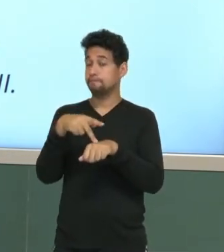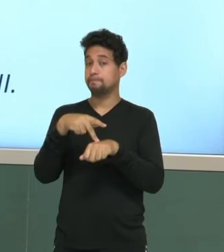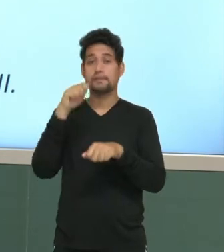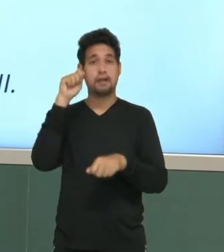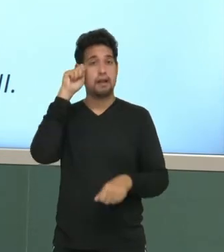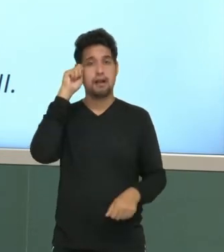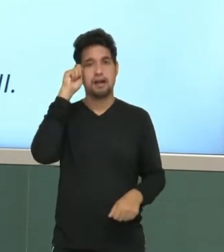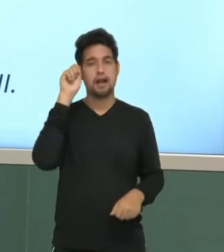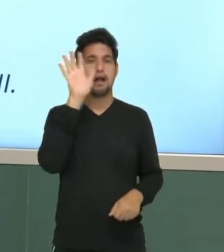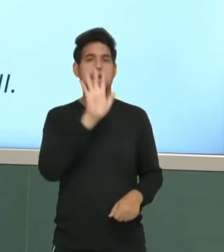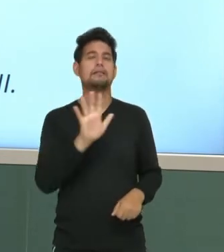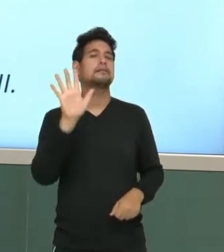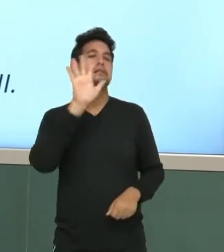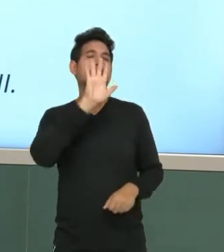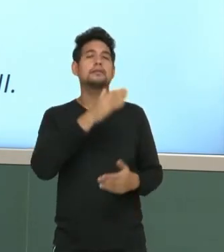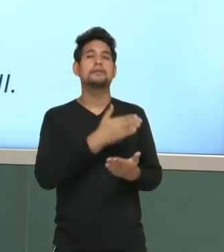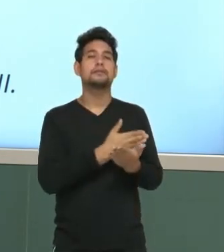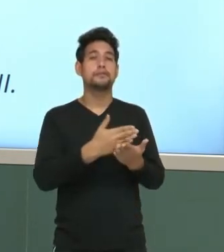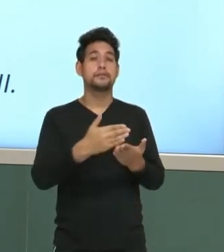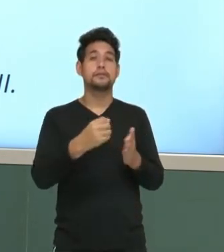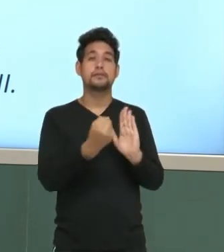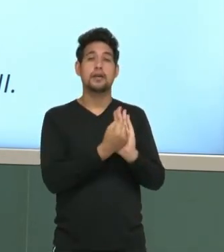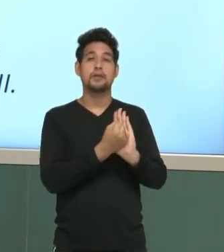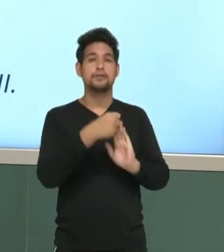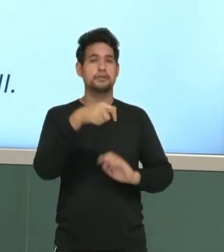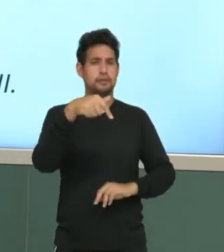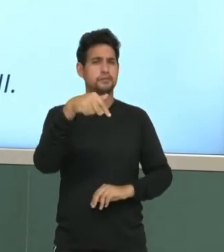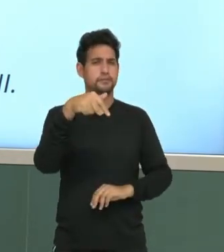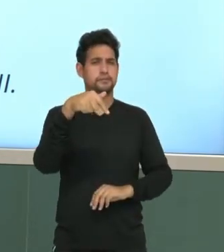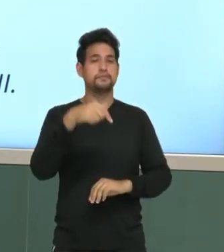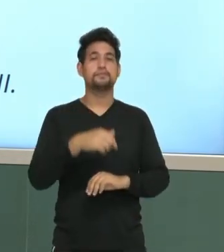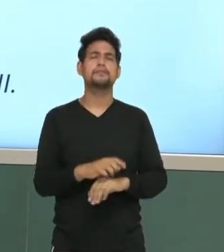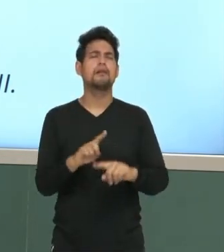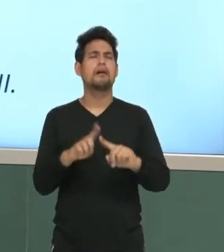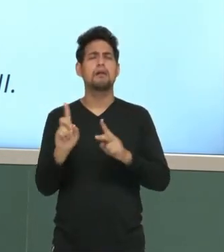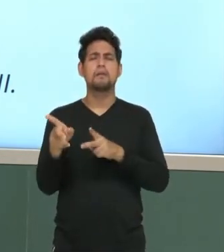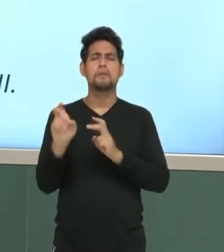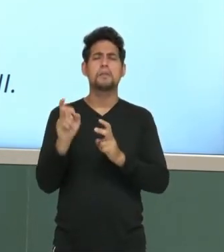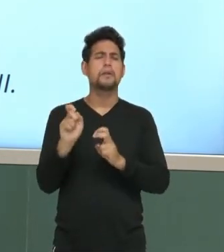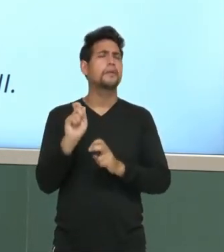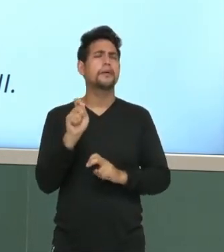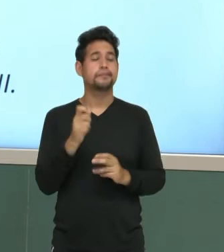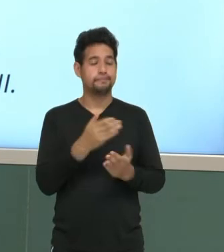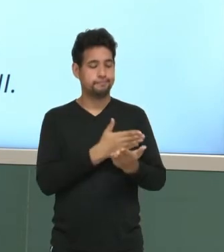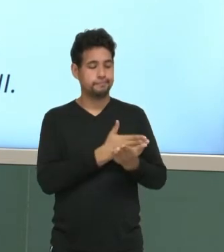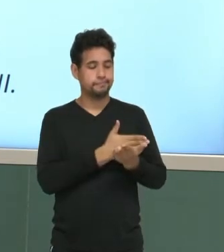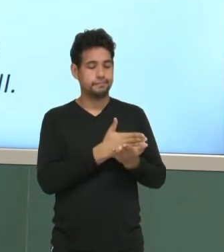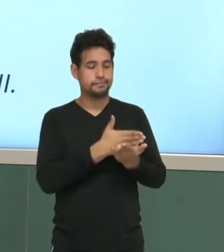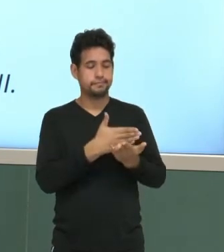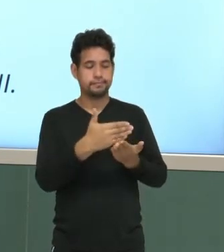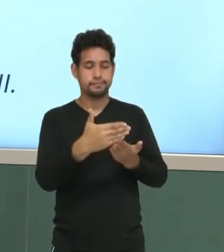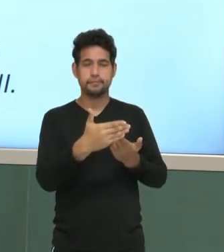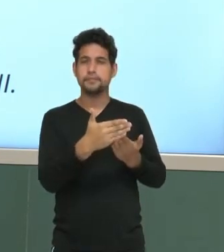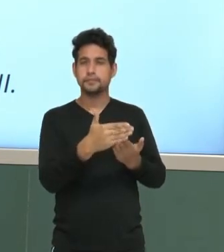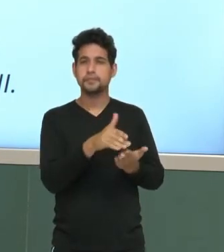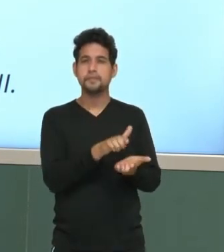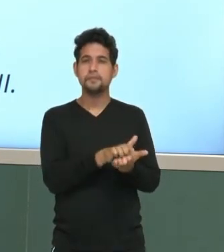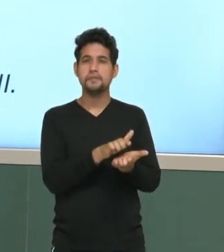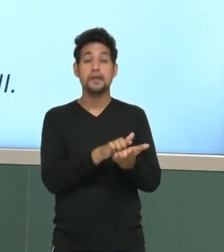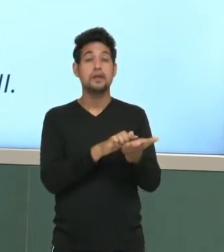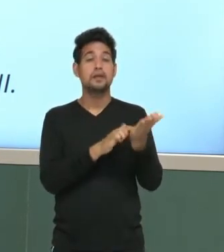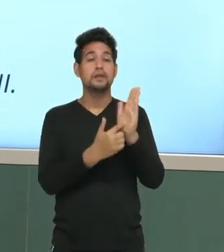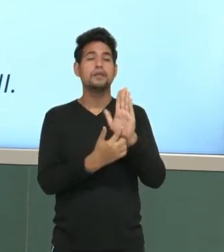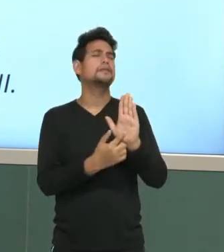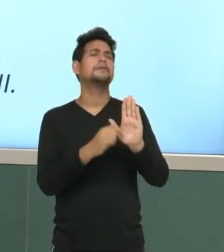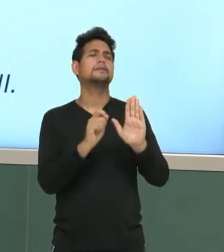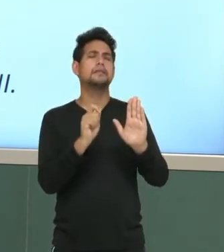asiáticos, a partir do século VII. Então, se nós repararmos, a origem do papel remonta à